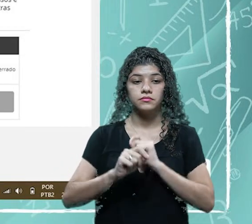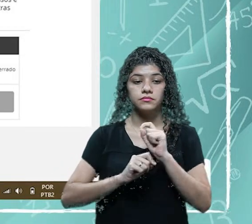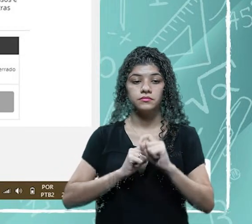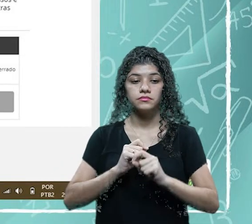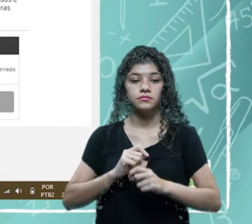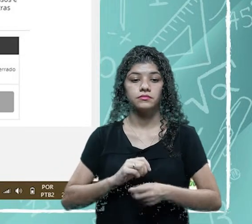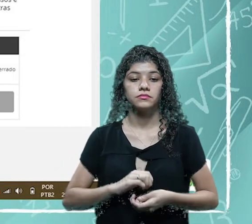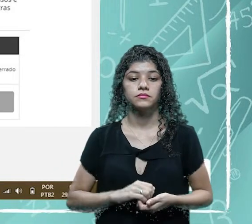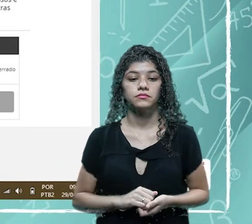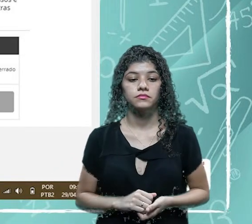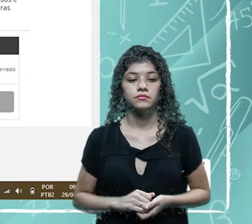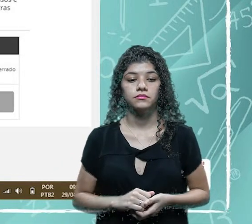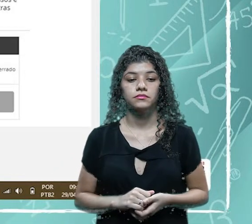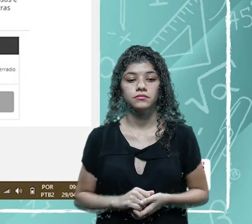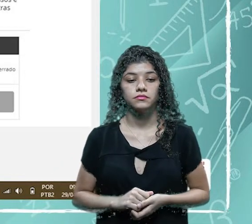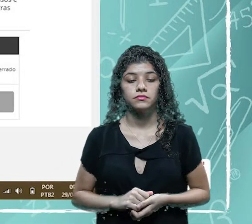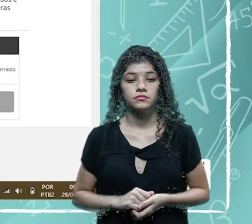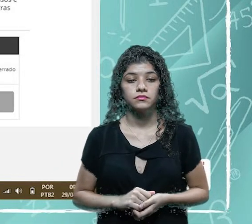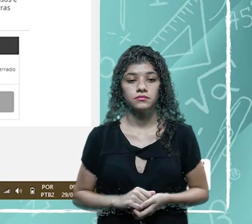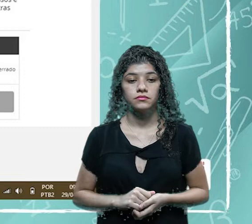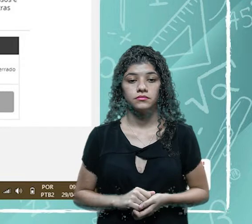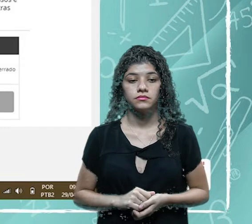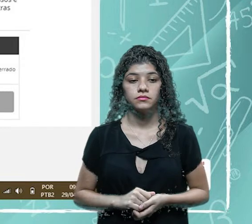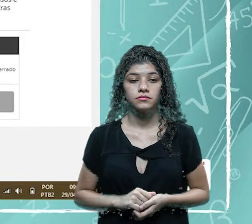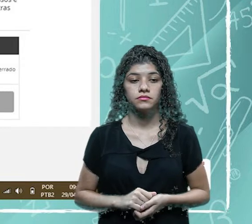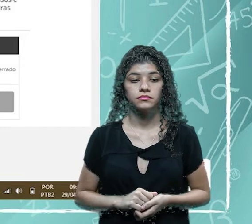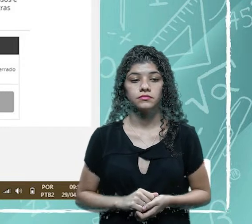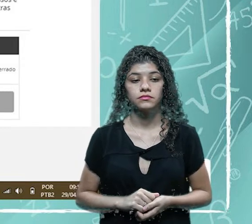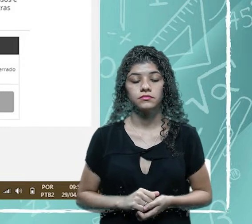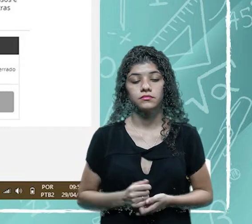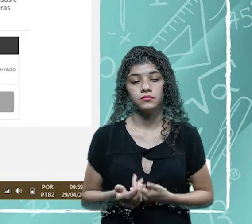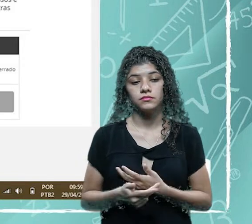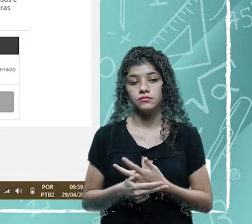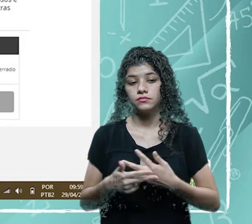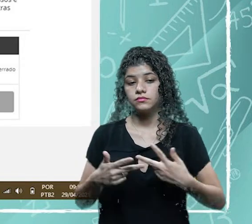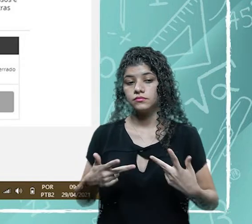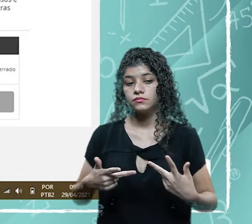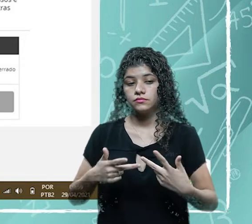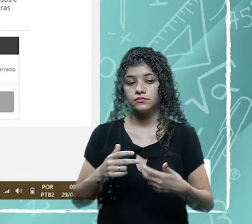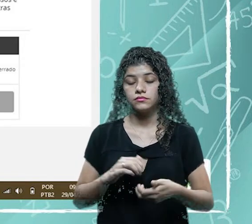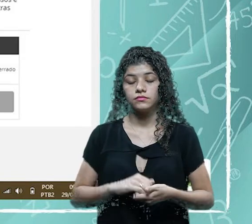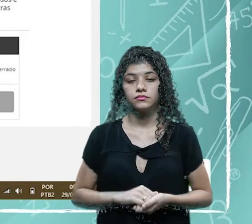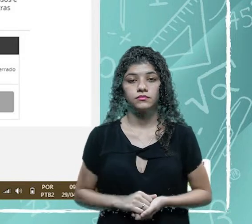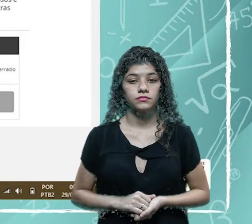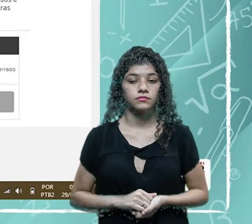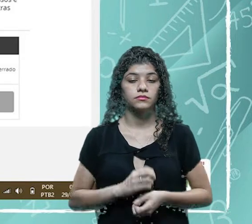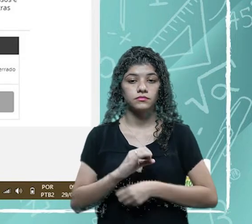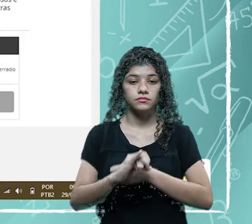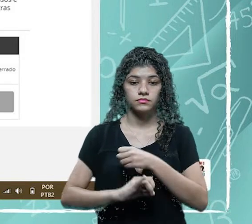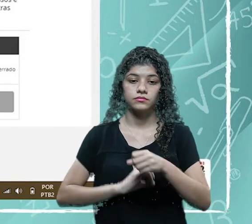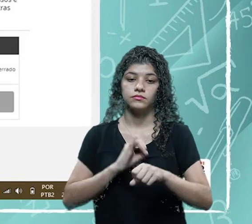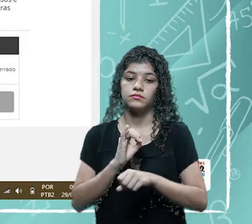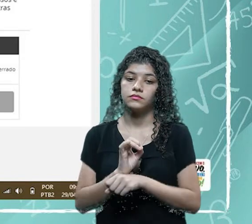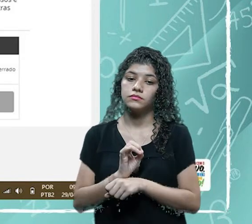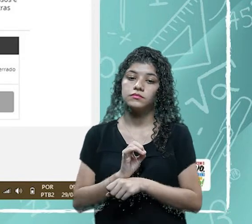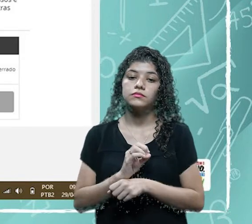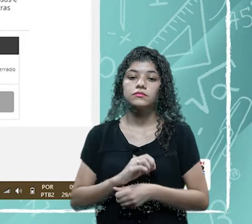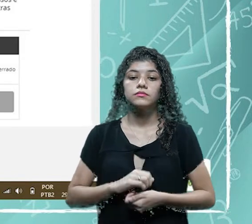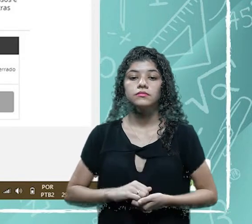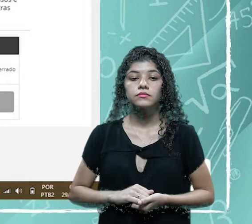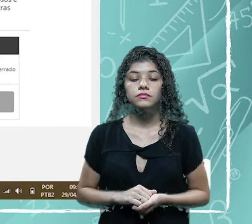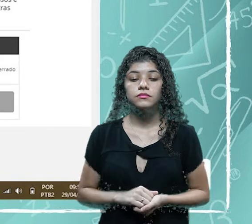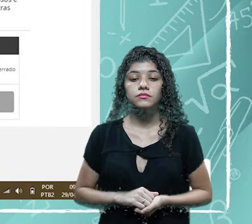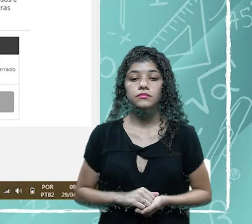exemplo um template aqui da do programa então o evento era um workshop online A ciência da felicidade